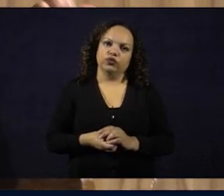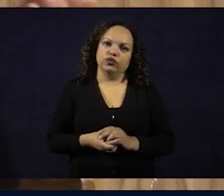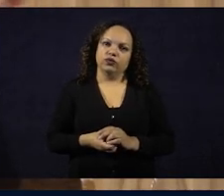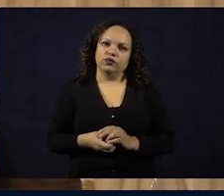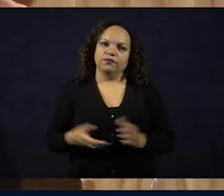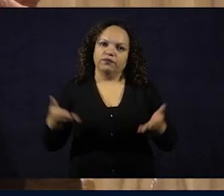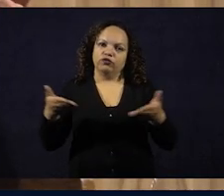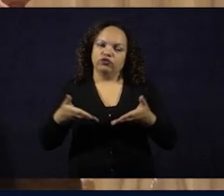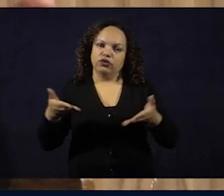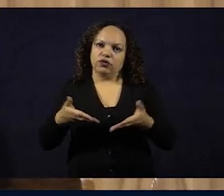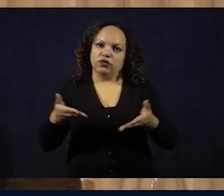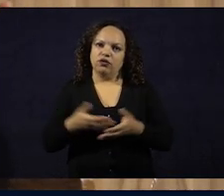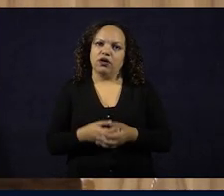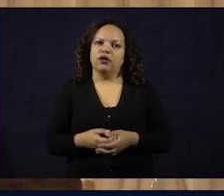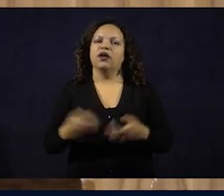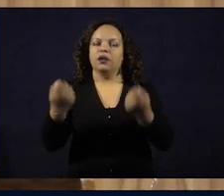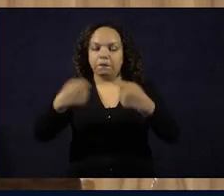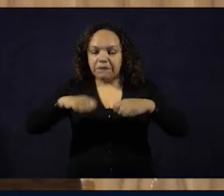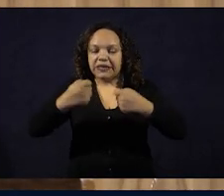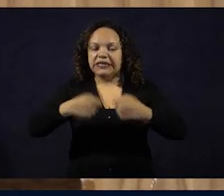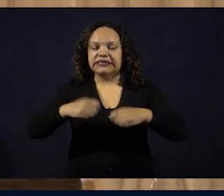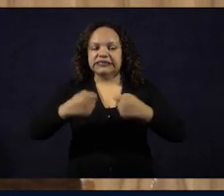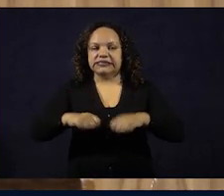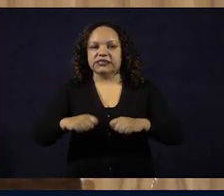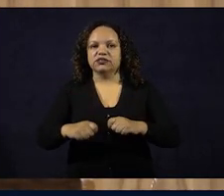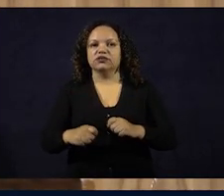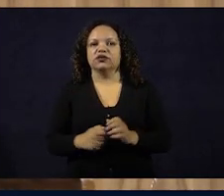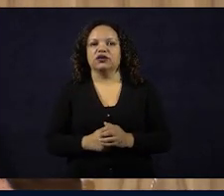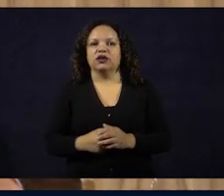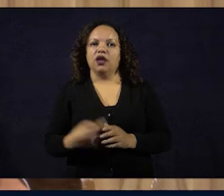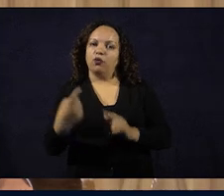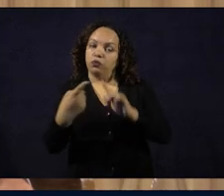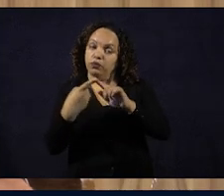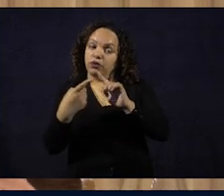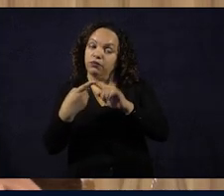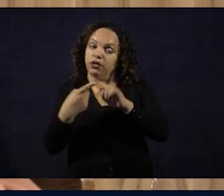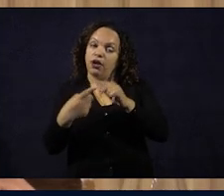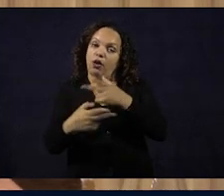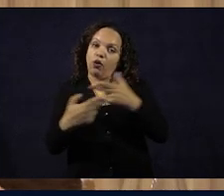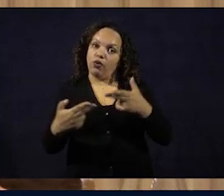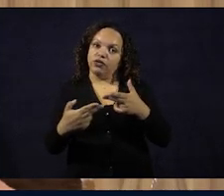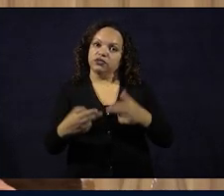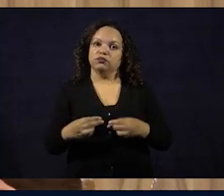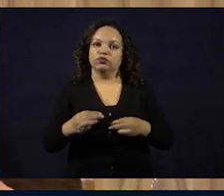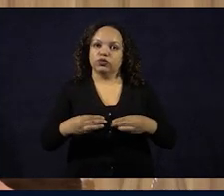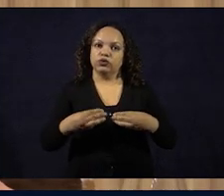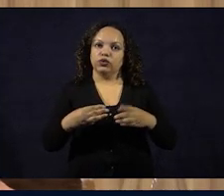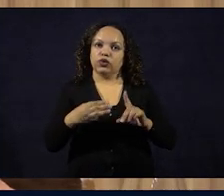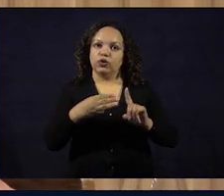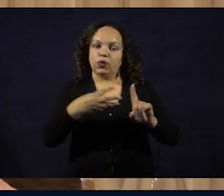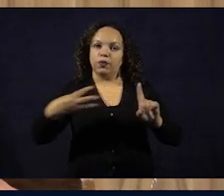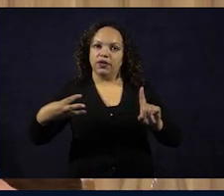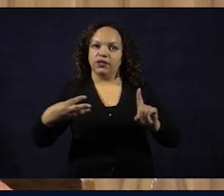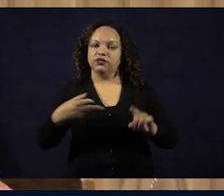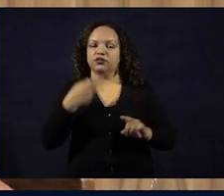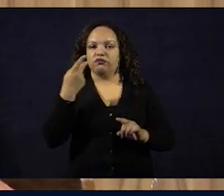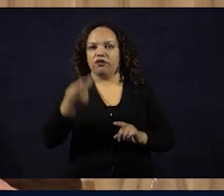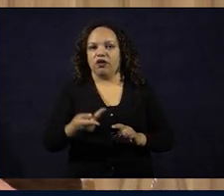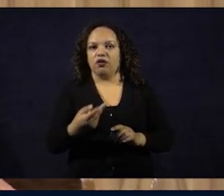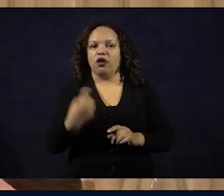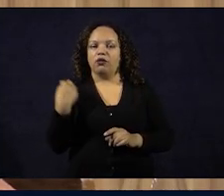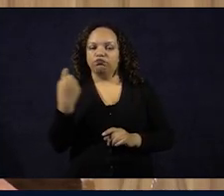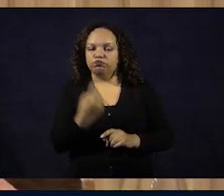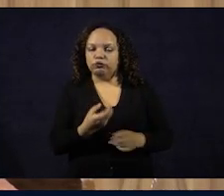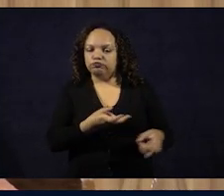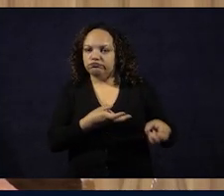atuais de concessão também eram necessários, que é a primeira perna que o ministro comentou aqui. Então, sem dúvida, a nossa